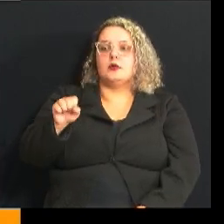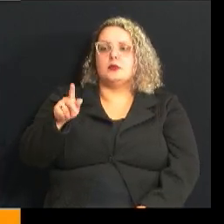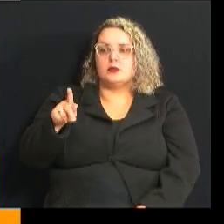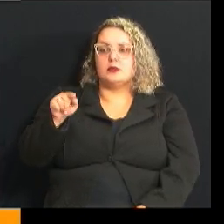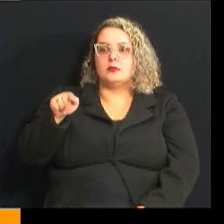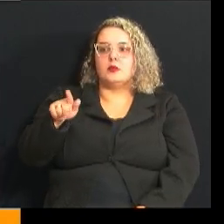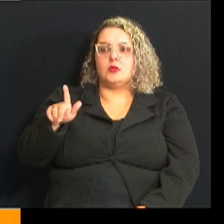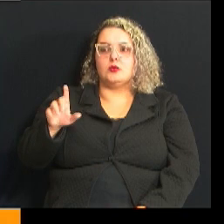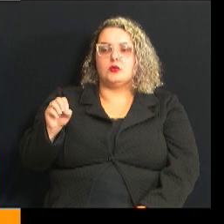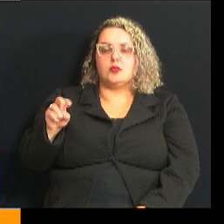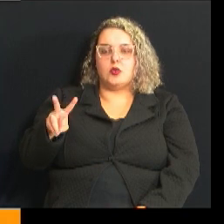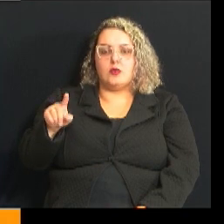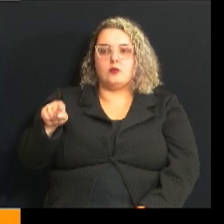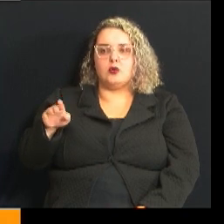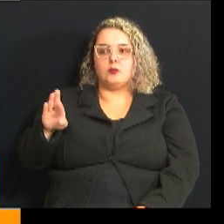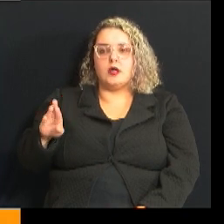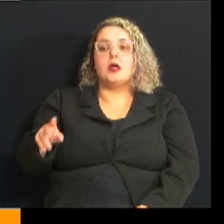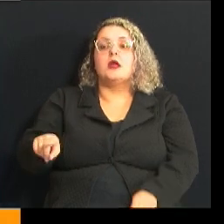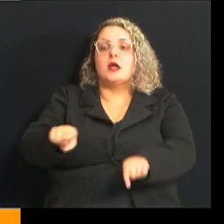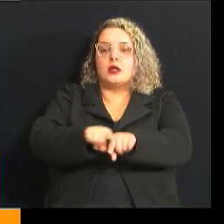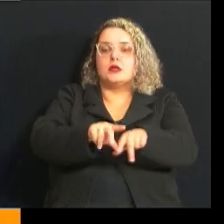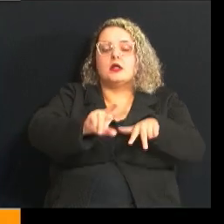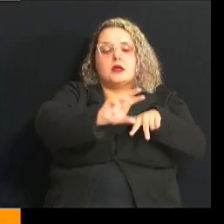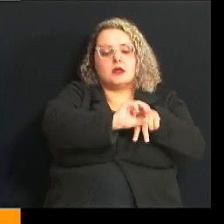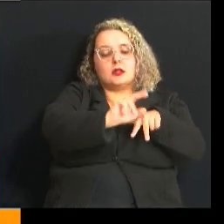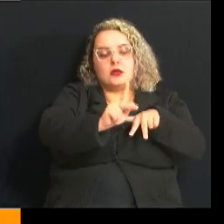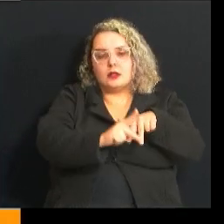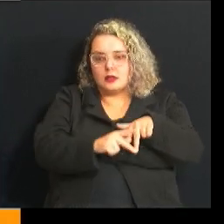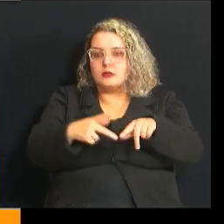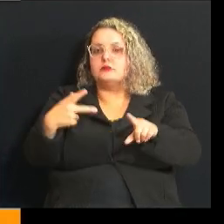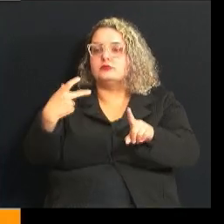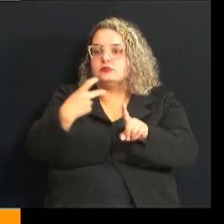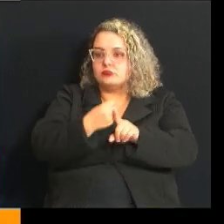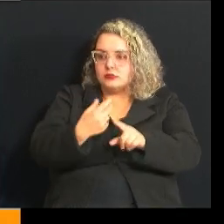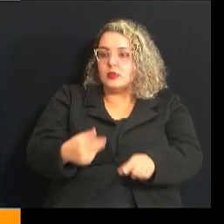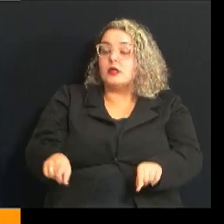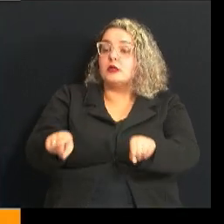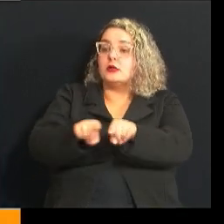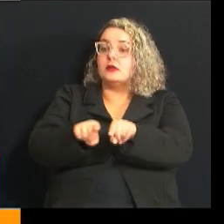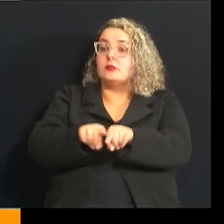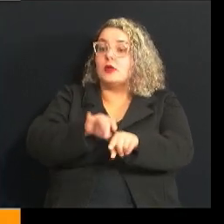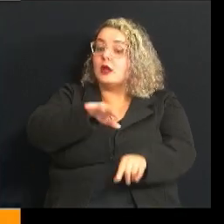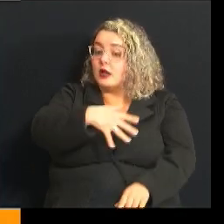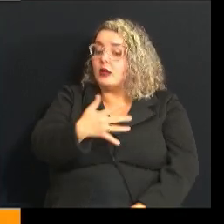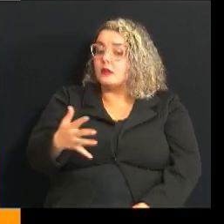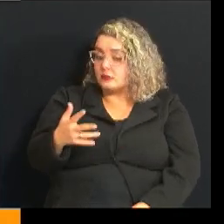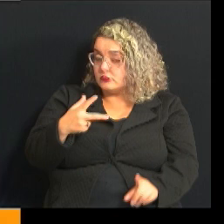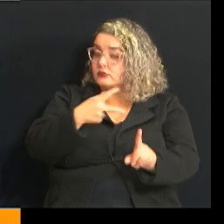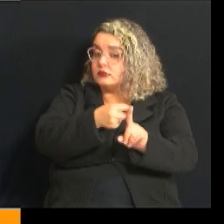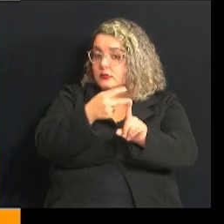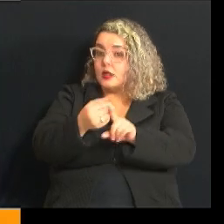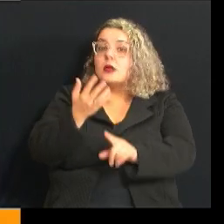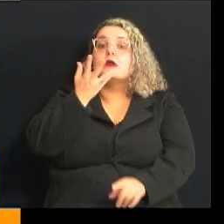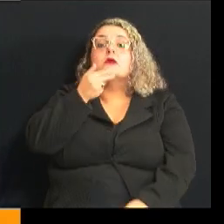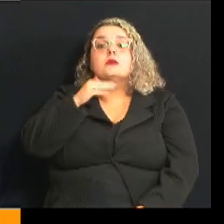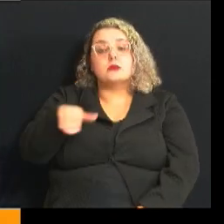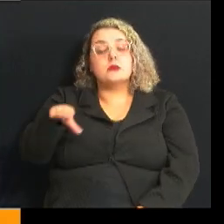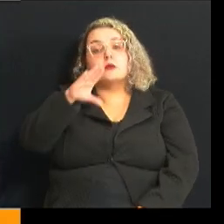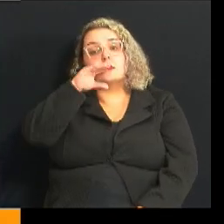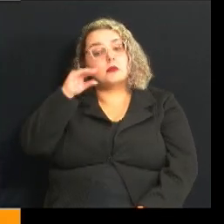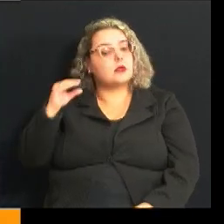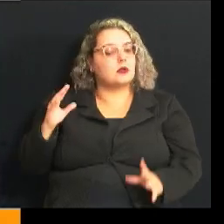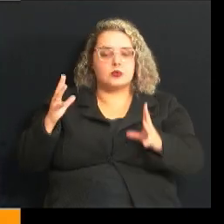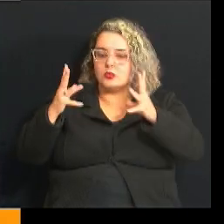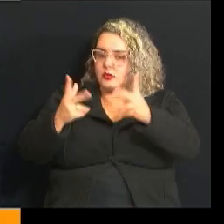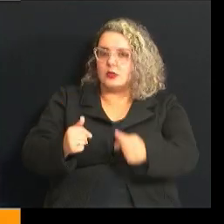poliomielite e também a atualização da caderneta de vacinação, que é muito importante. Isso serve para as crianças, adolescentes, mas para todo mundo, para